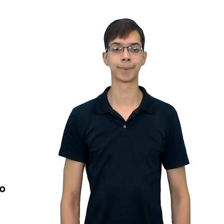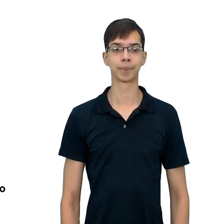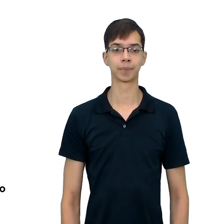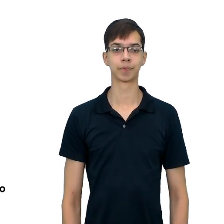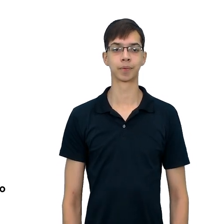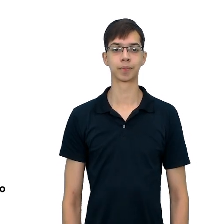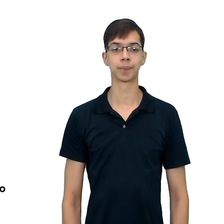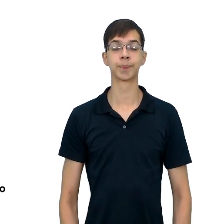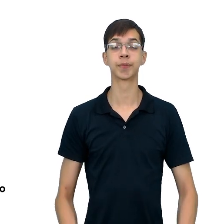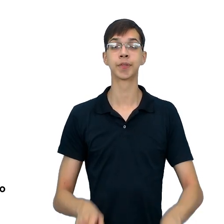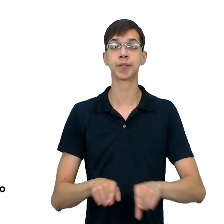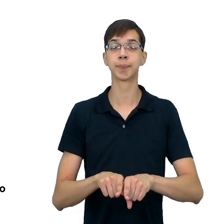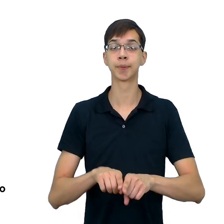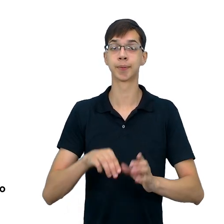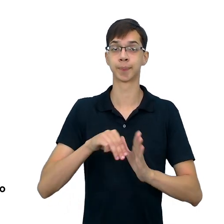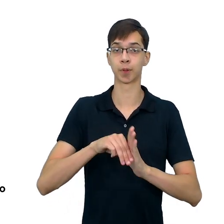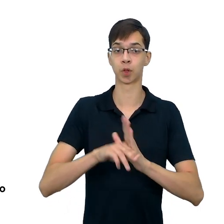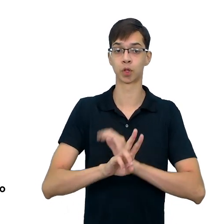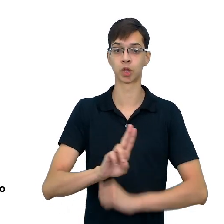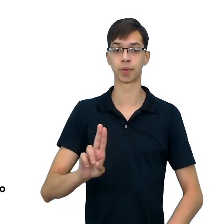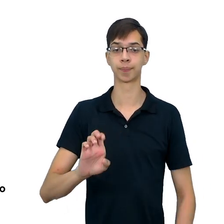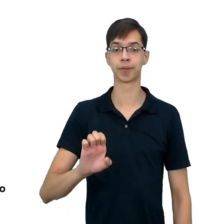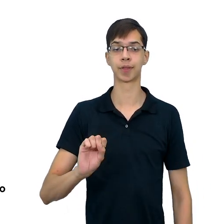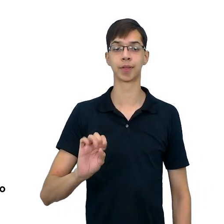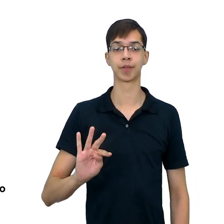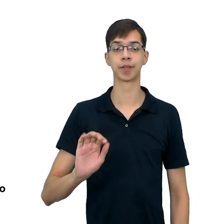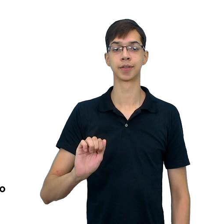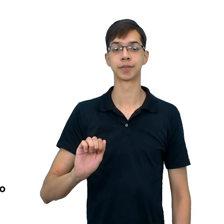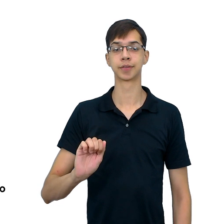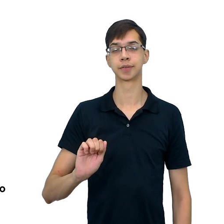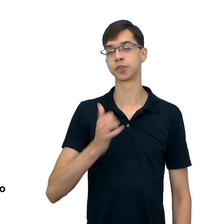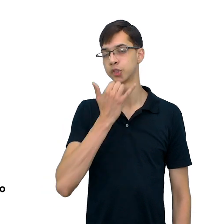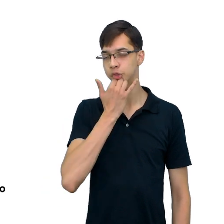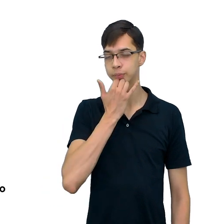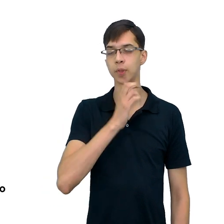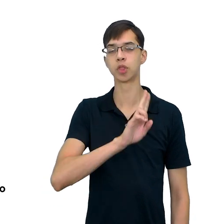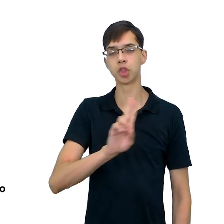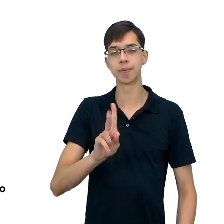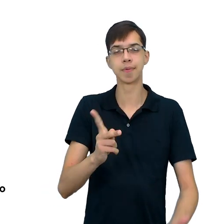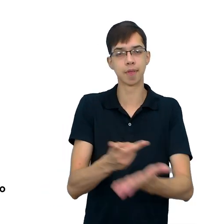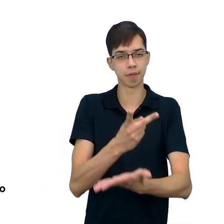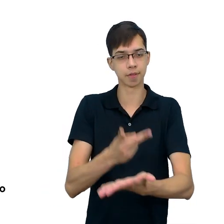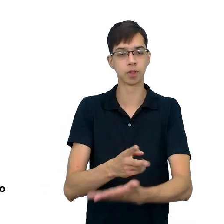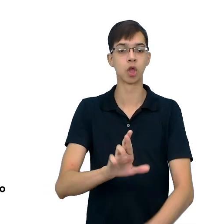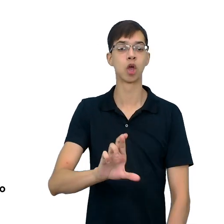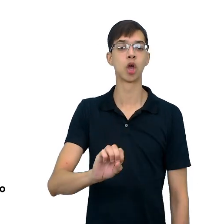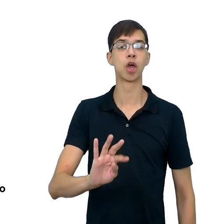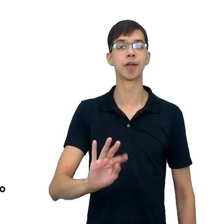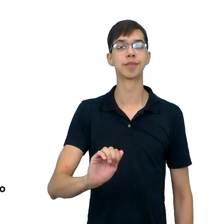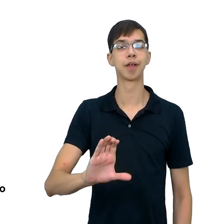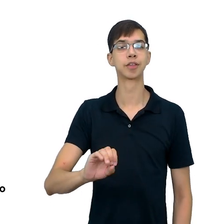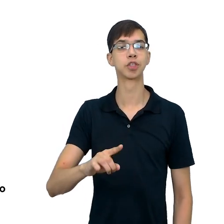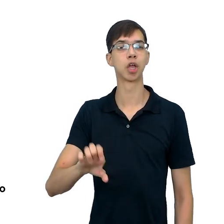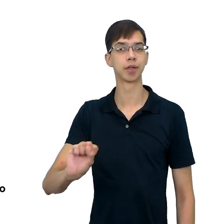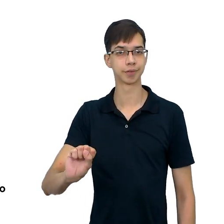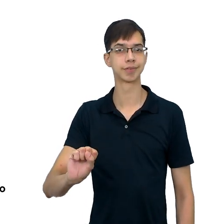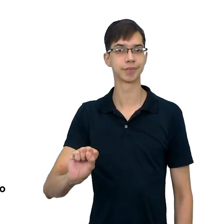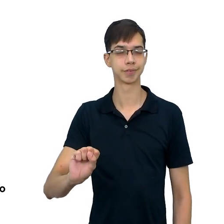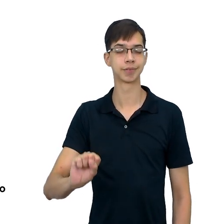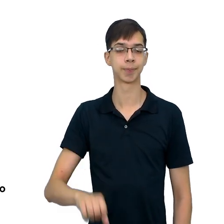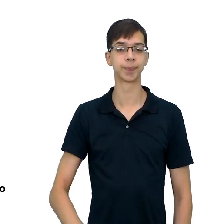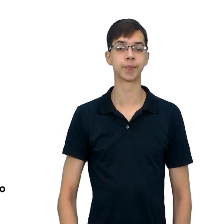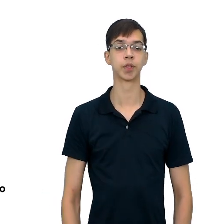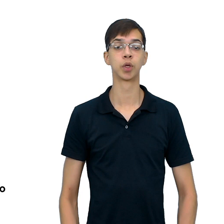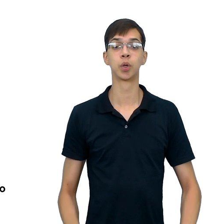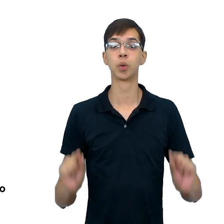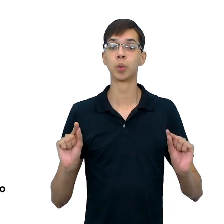A metodologia estação por estações, rotação por estações, ela não se restringe somente à sala de